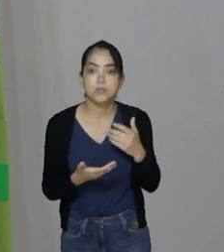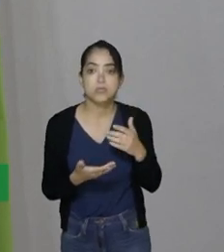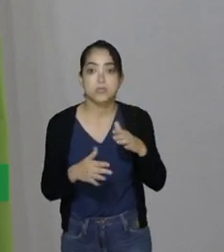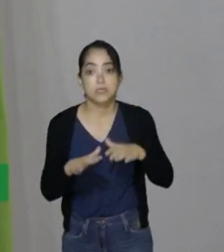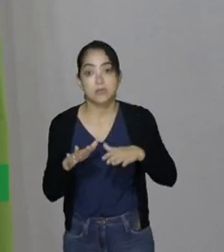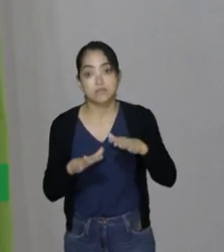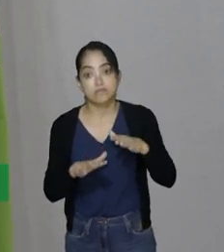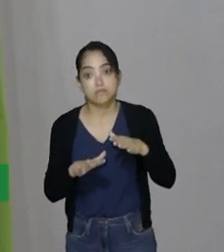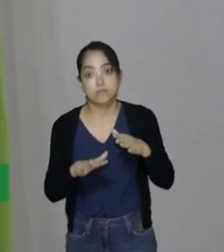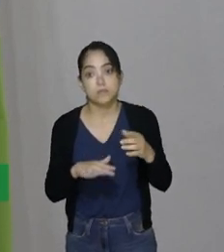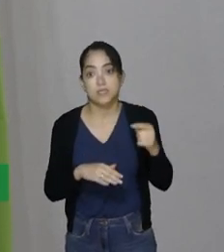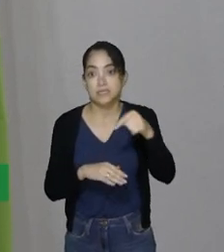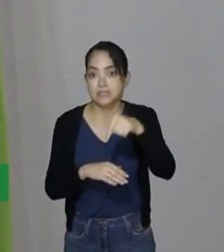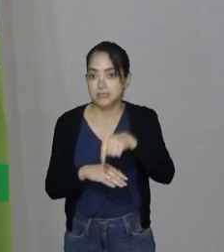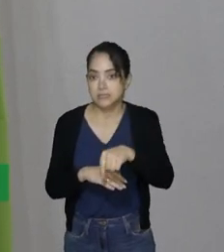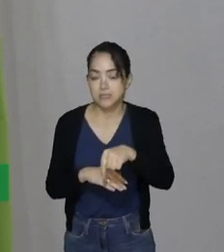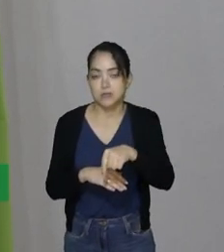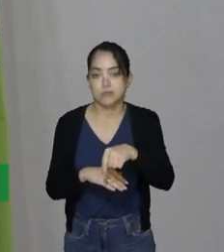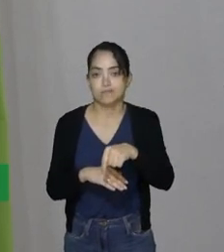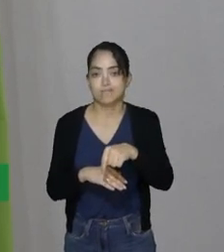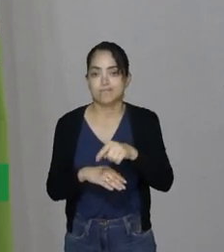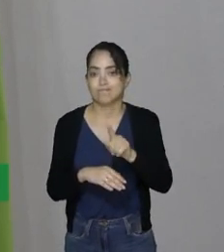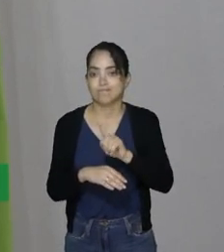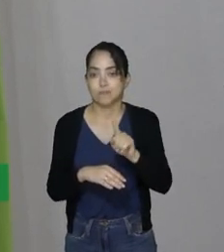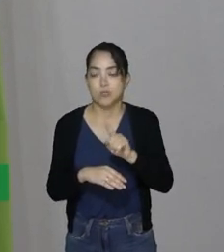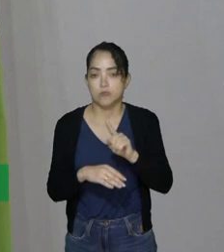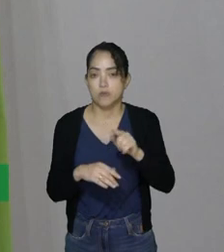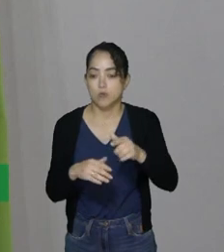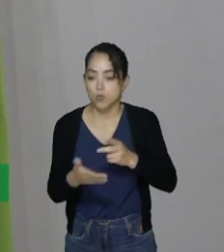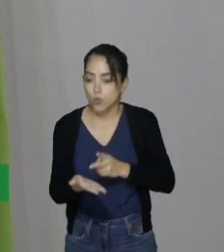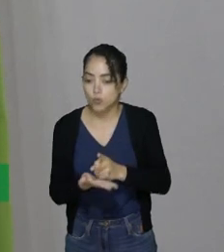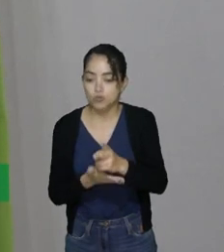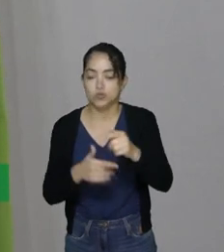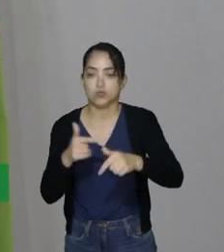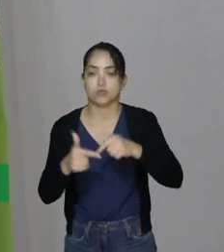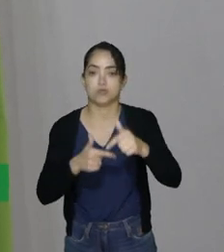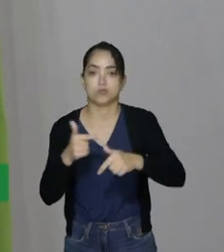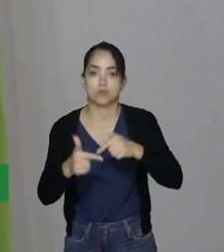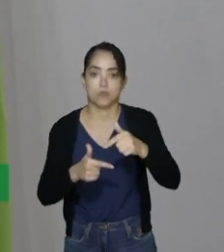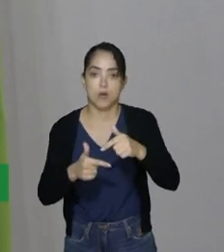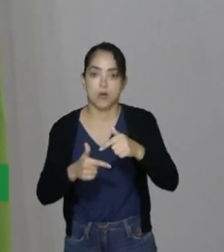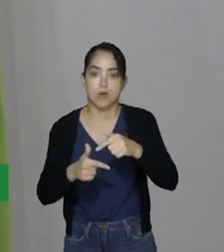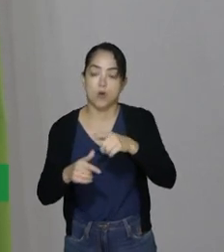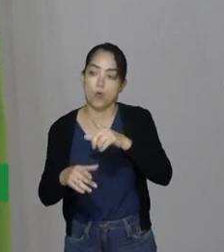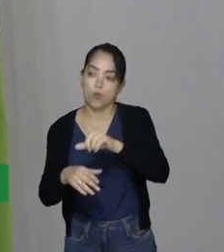não estarão aqui no próximo ano, por escolha de não concorrer,